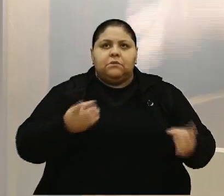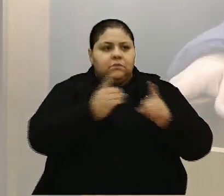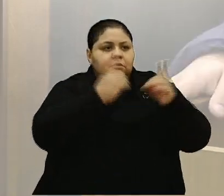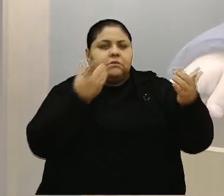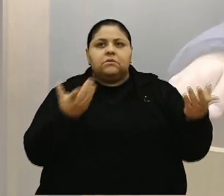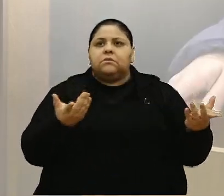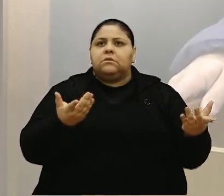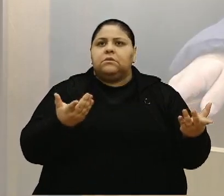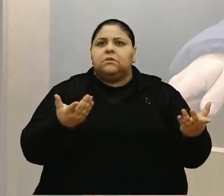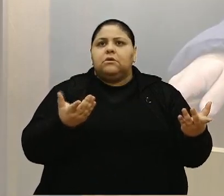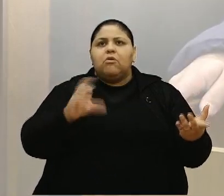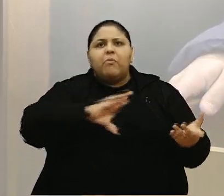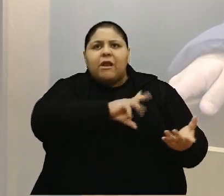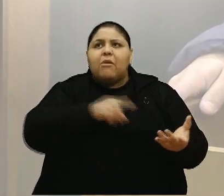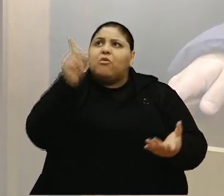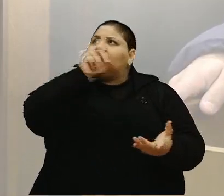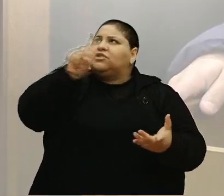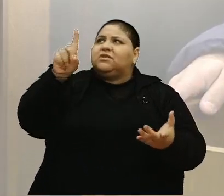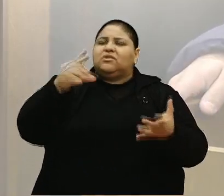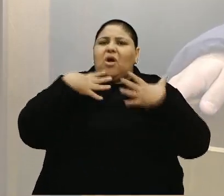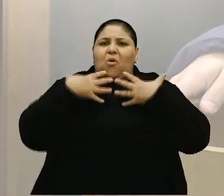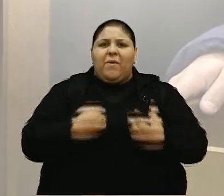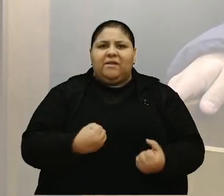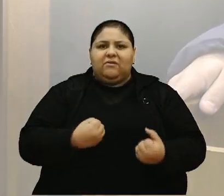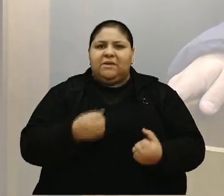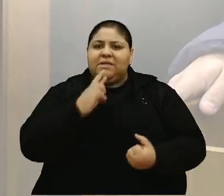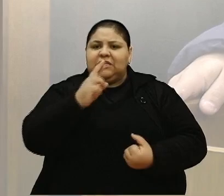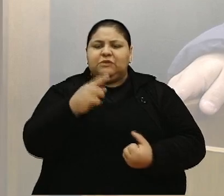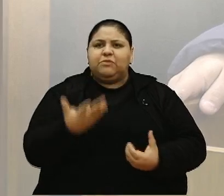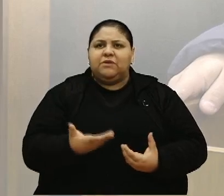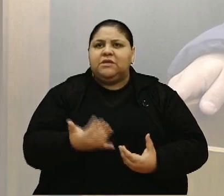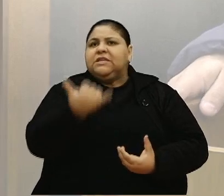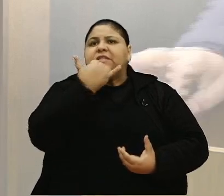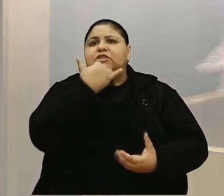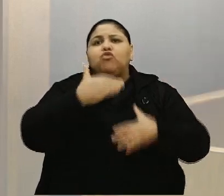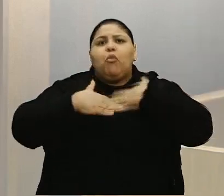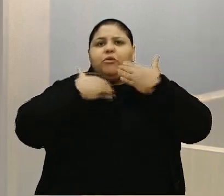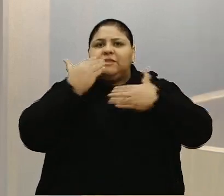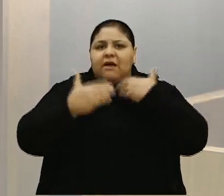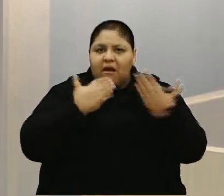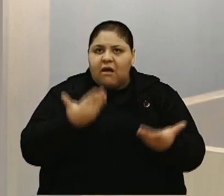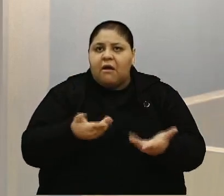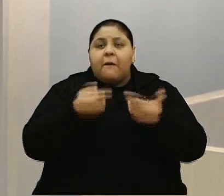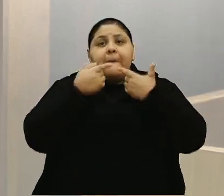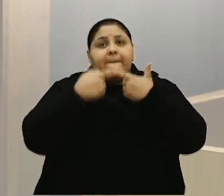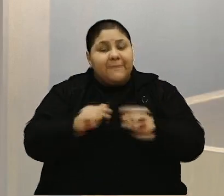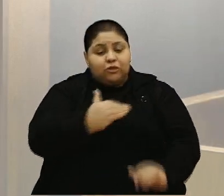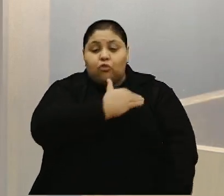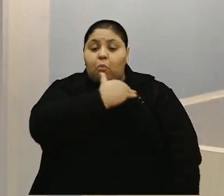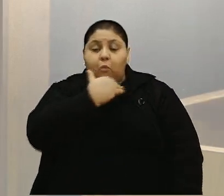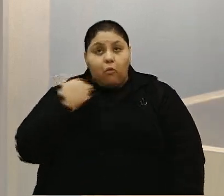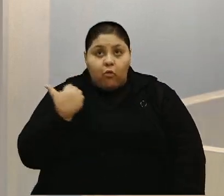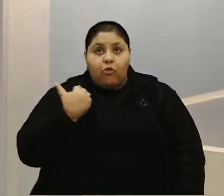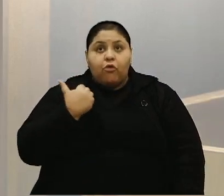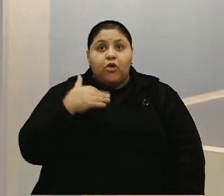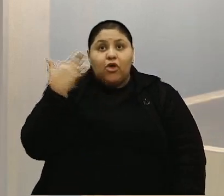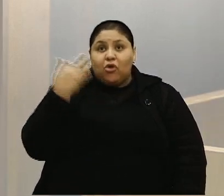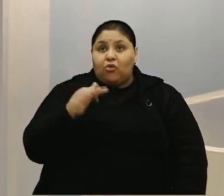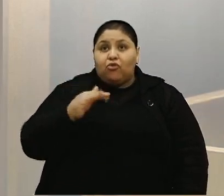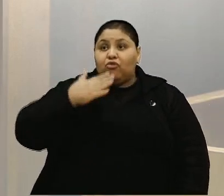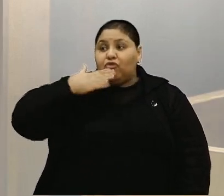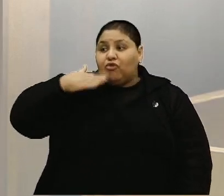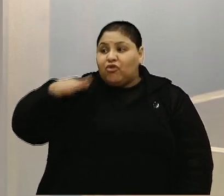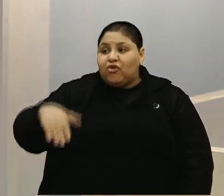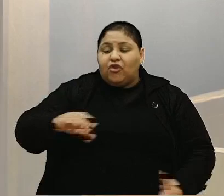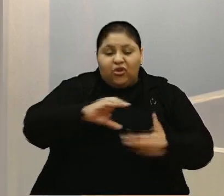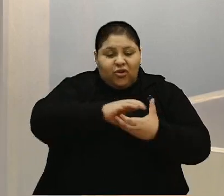Pelo amor de Deus, colegas, eu não aguento mais responder isso. Desculpem o desabafo, mas com morte e com dor de criança, de